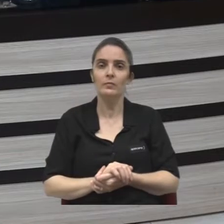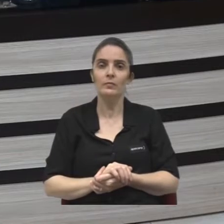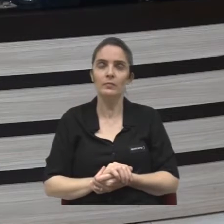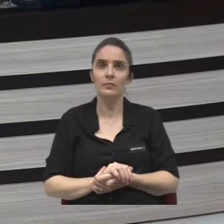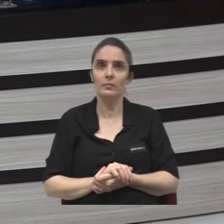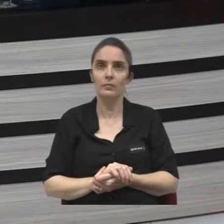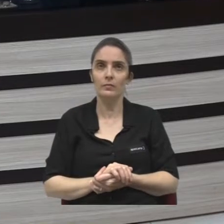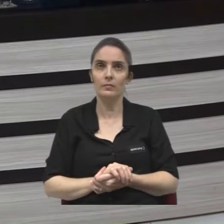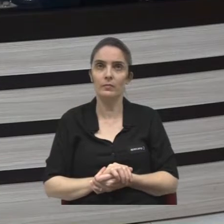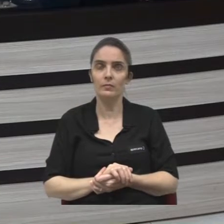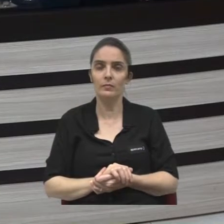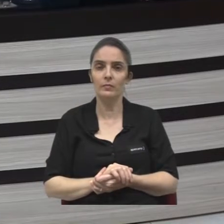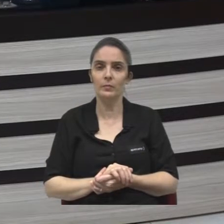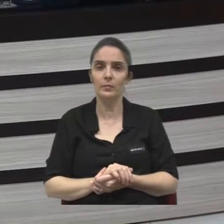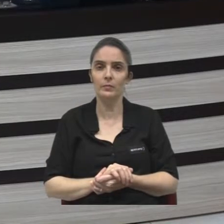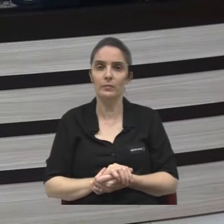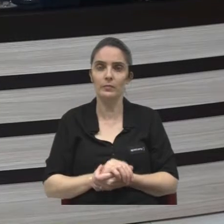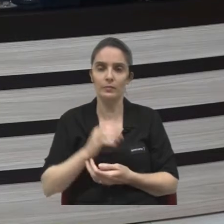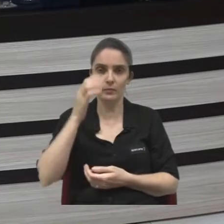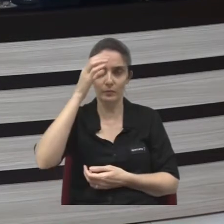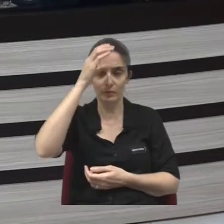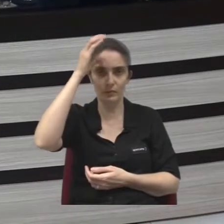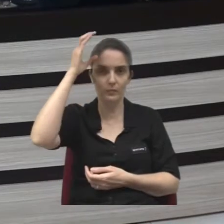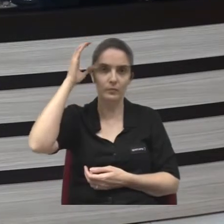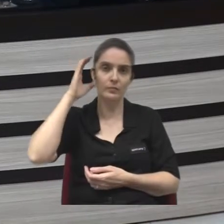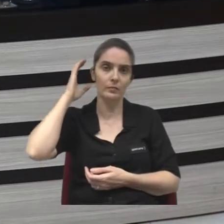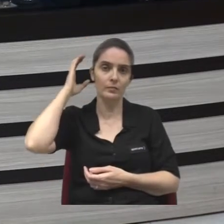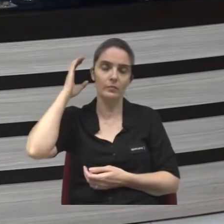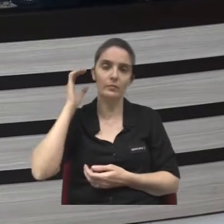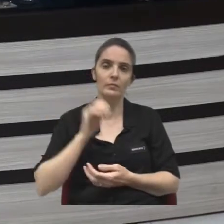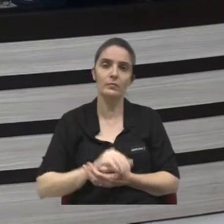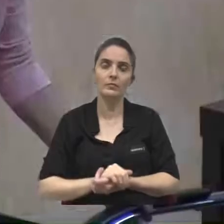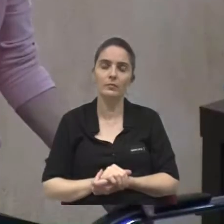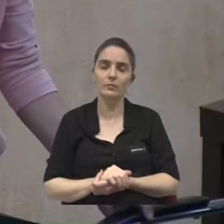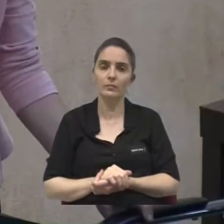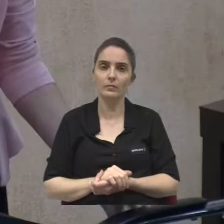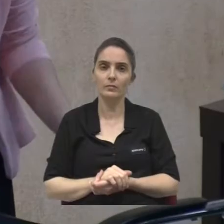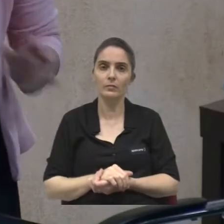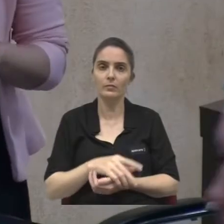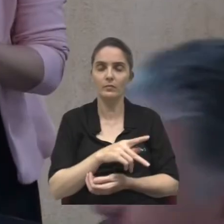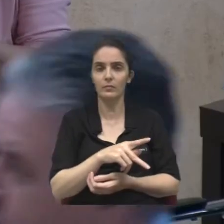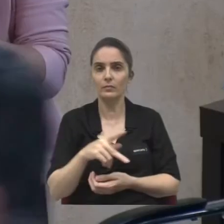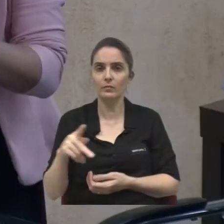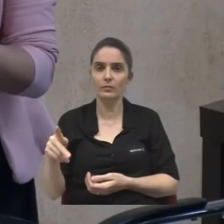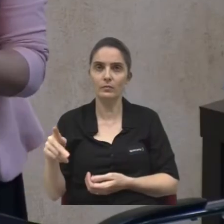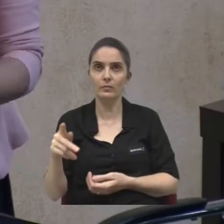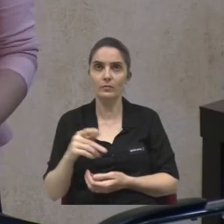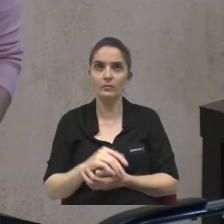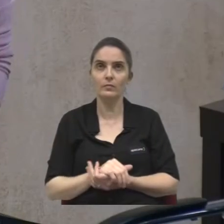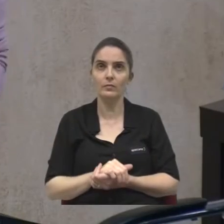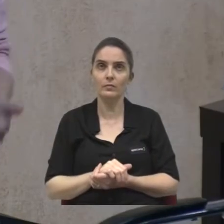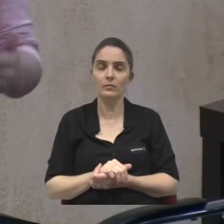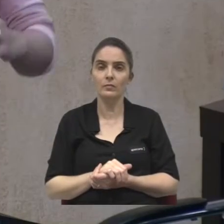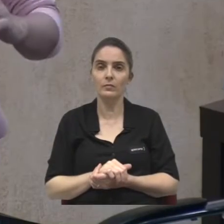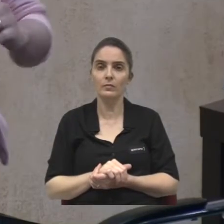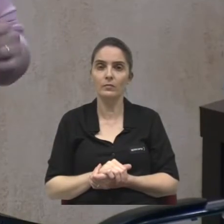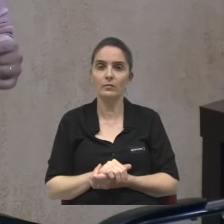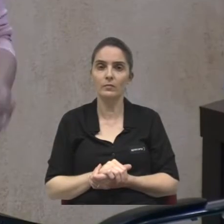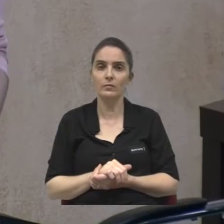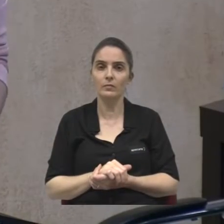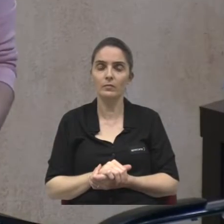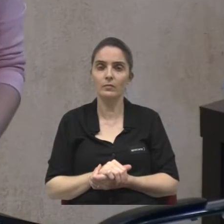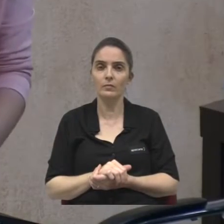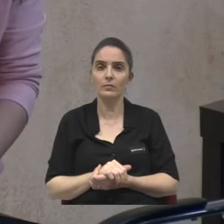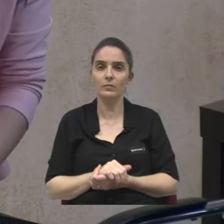forma. Com a palavra, nobre vereadora Carolina Pontes. Excelentíssimo presidente em exercício, vereador Claudemir Vieira. Como havia falado, todos